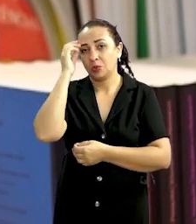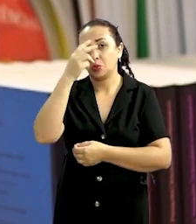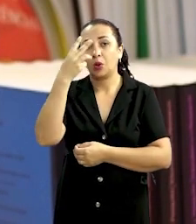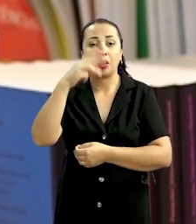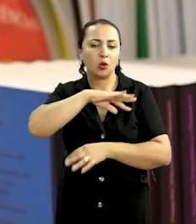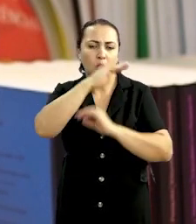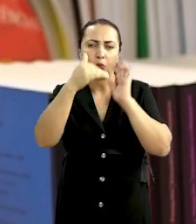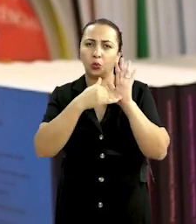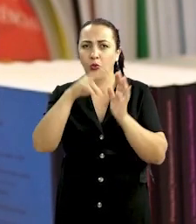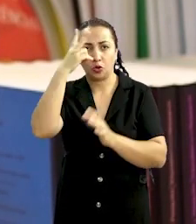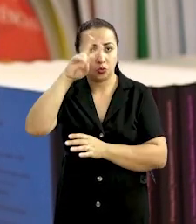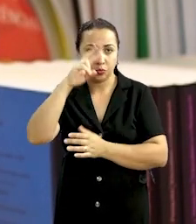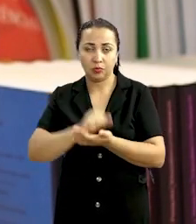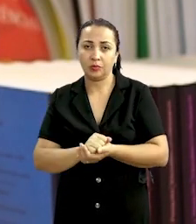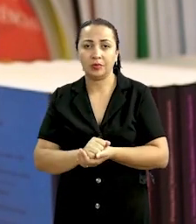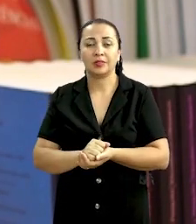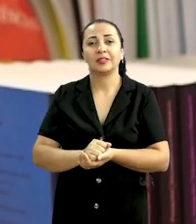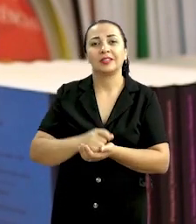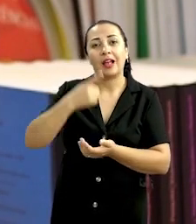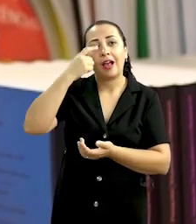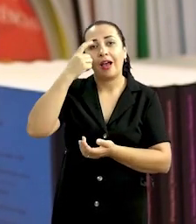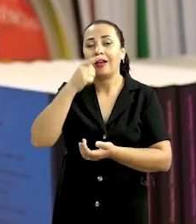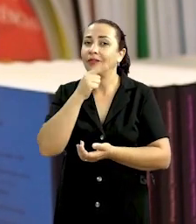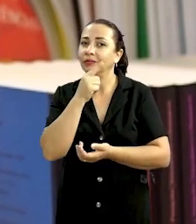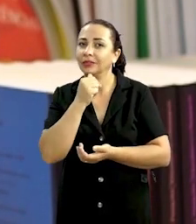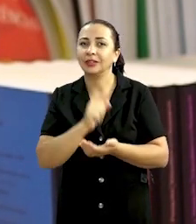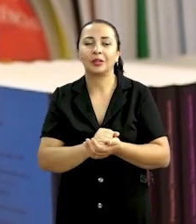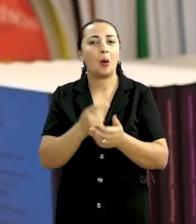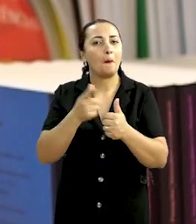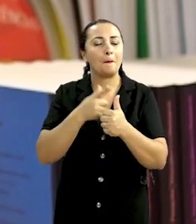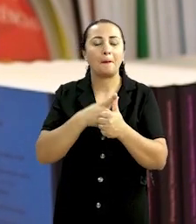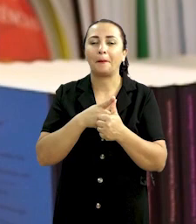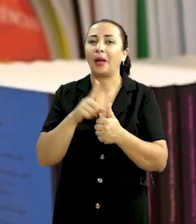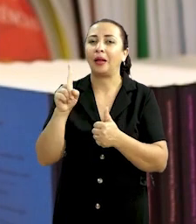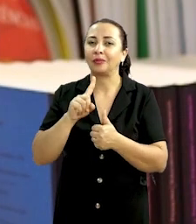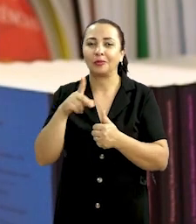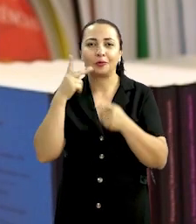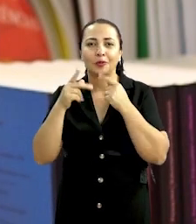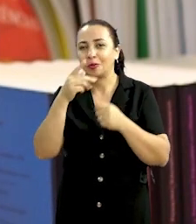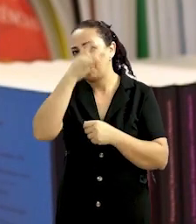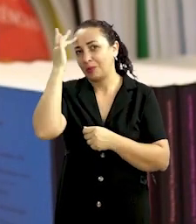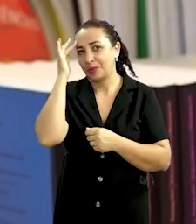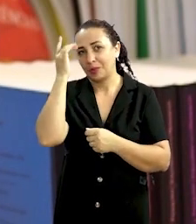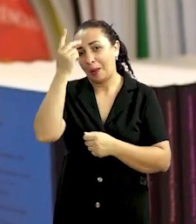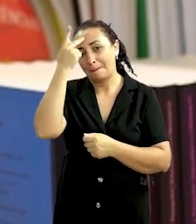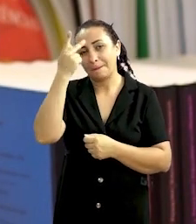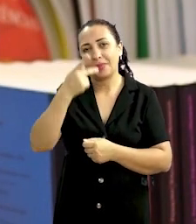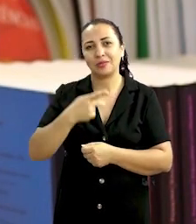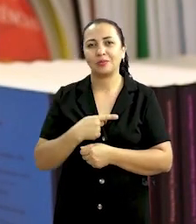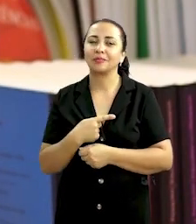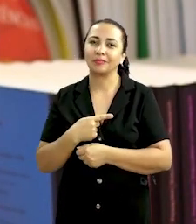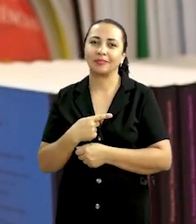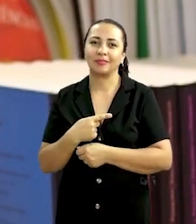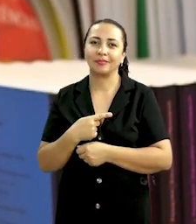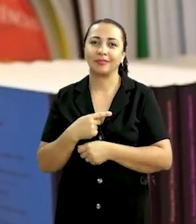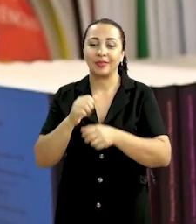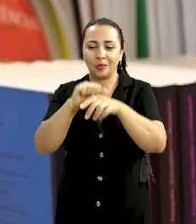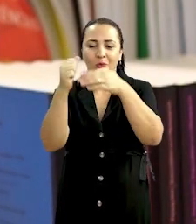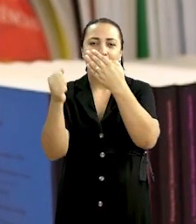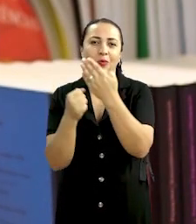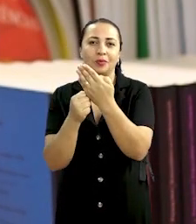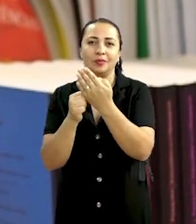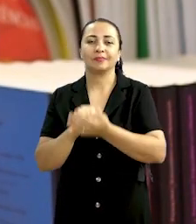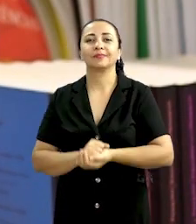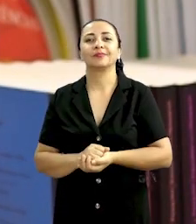em todos os contos, exceto em Olhos d'Água, que é no primeiro, né, na primeira pessoa, a